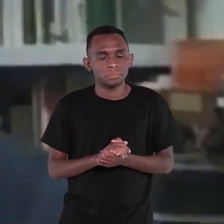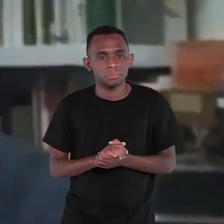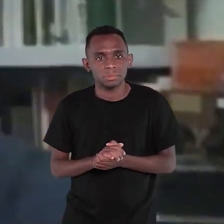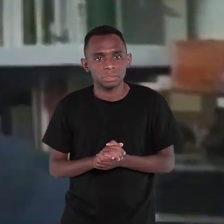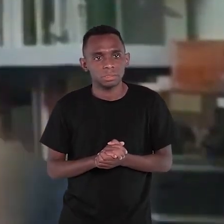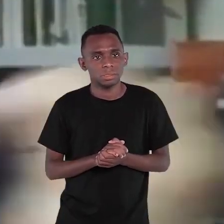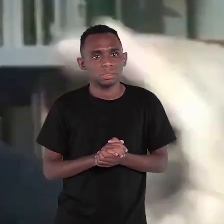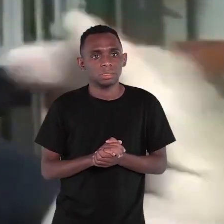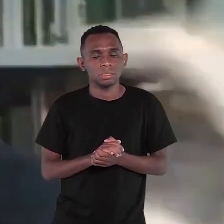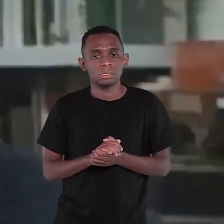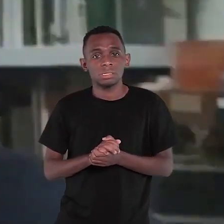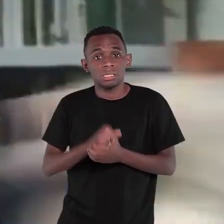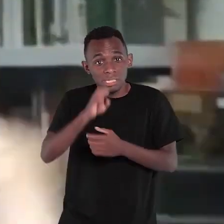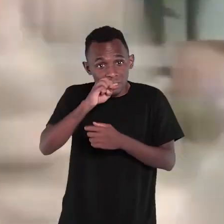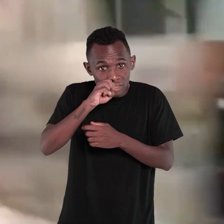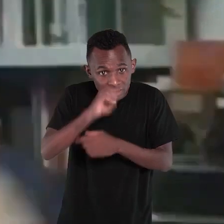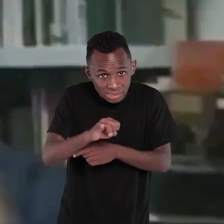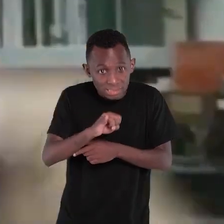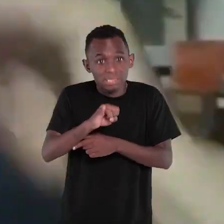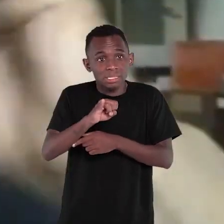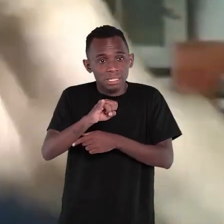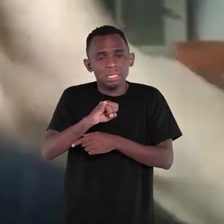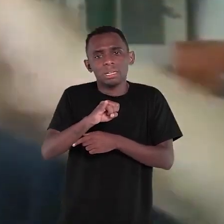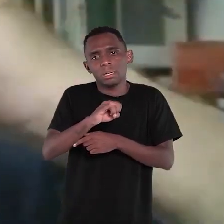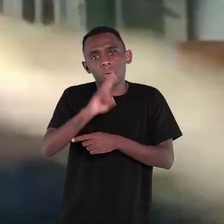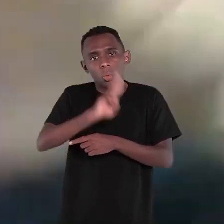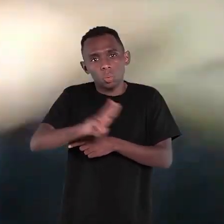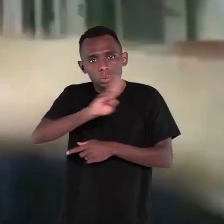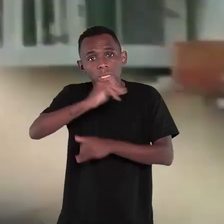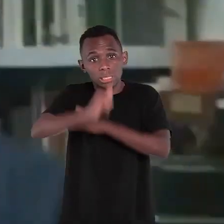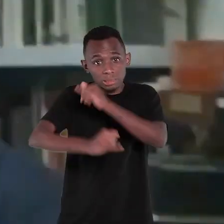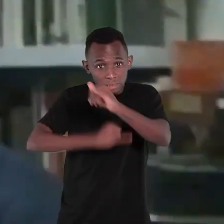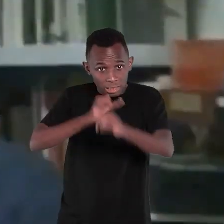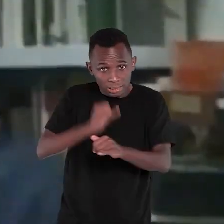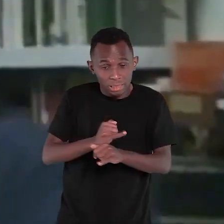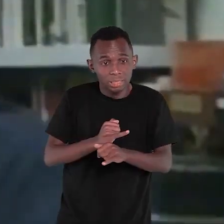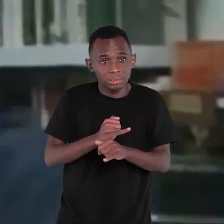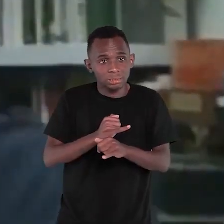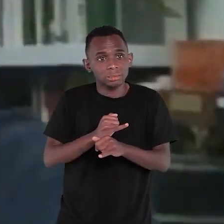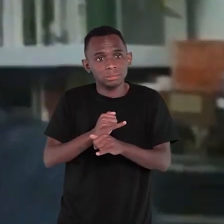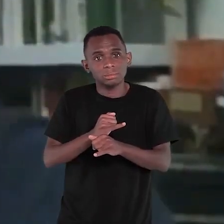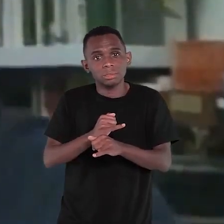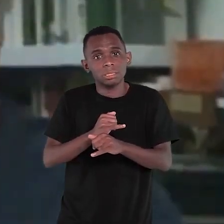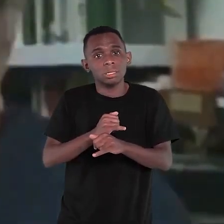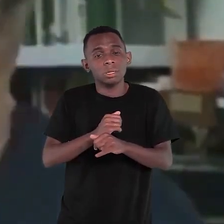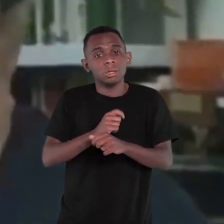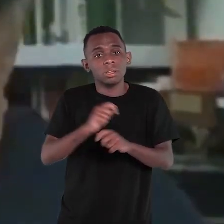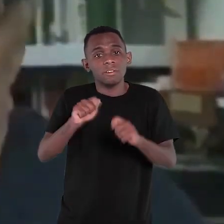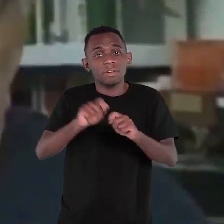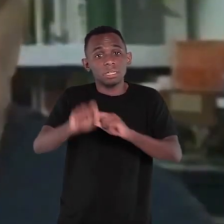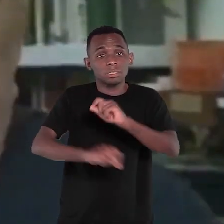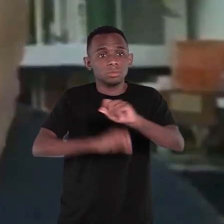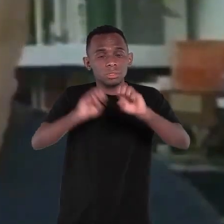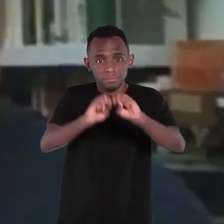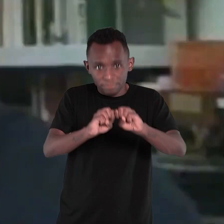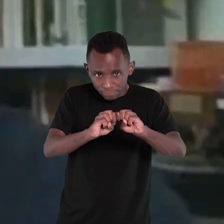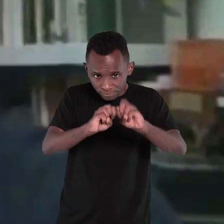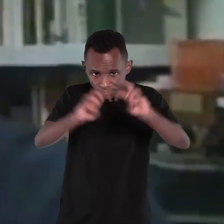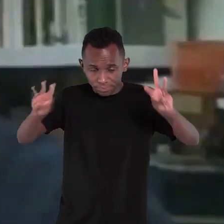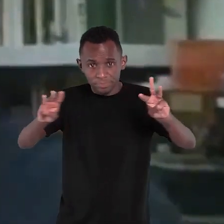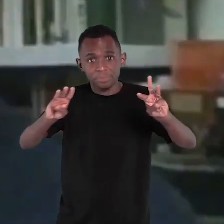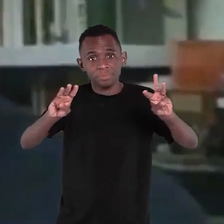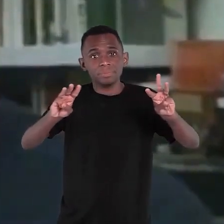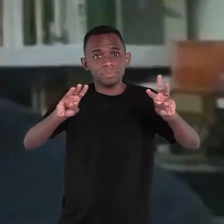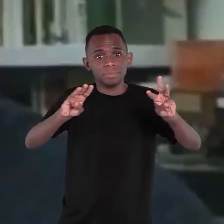ela. Se você for entrar via internet e tal, você entra no site